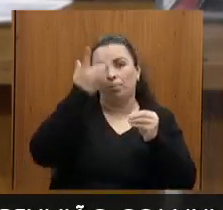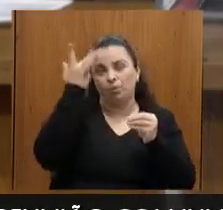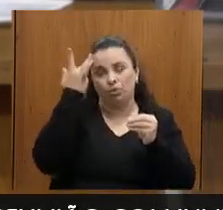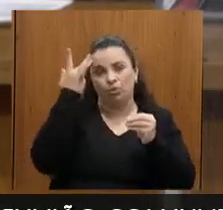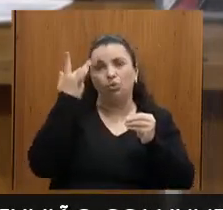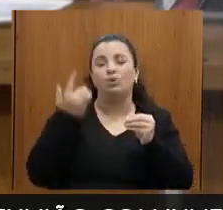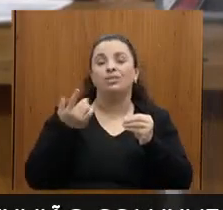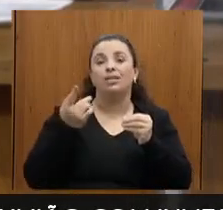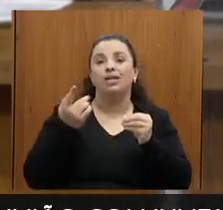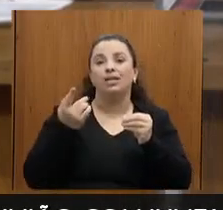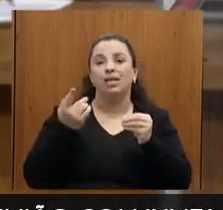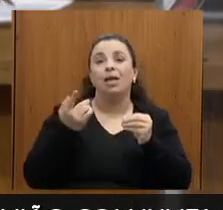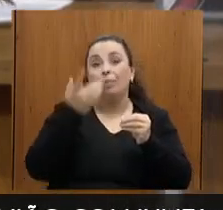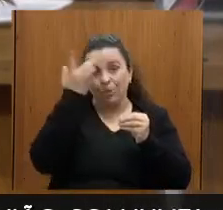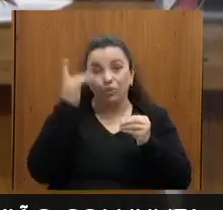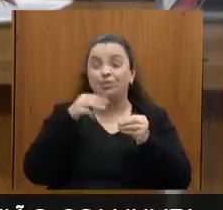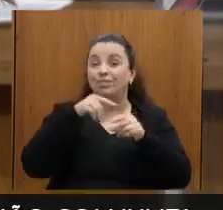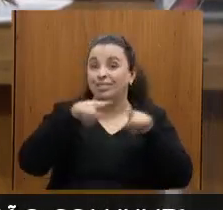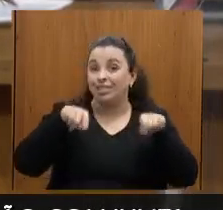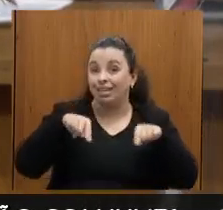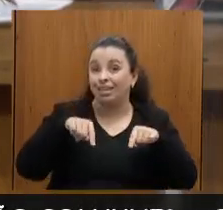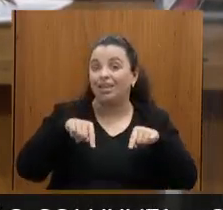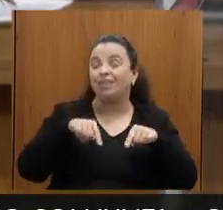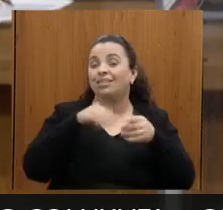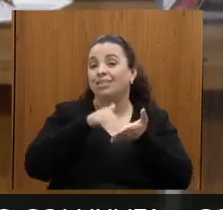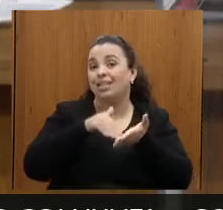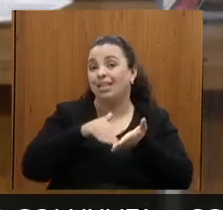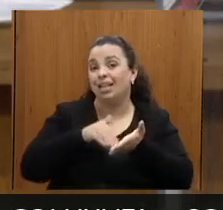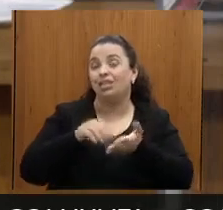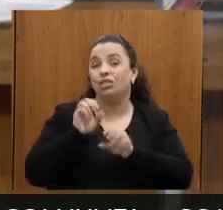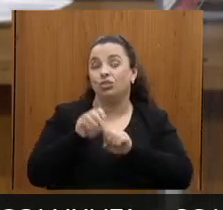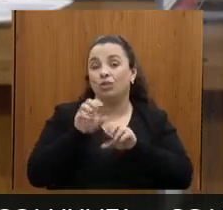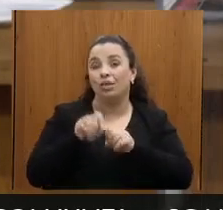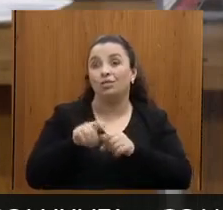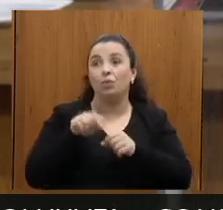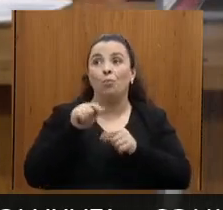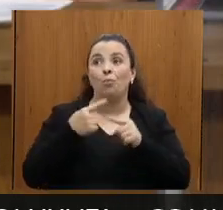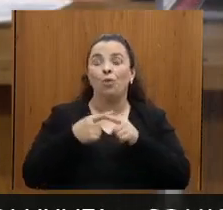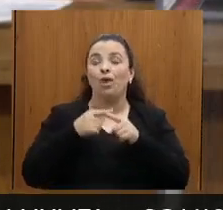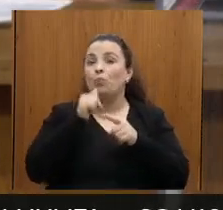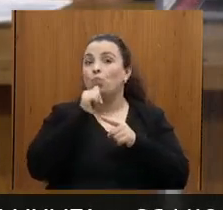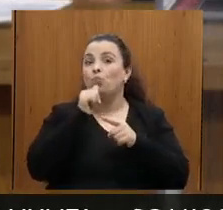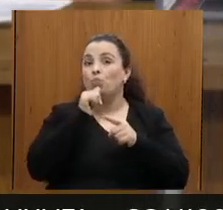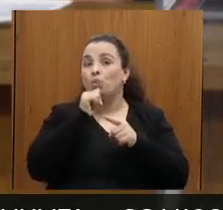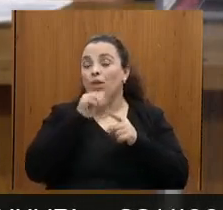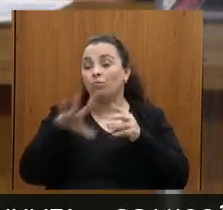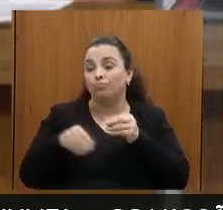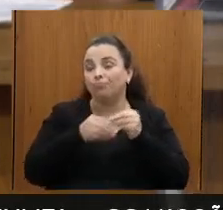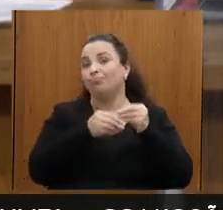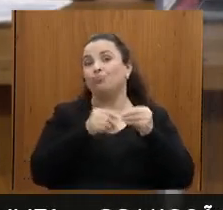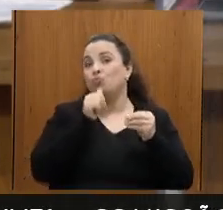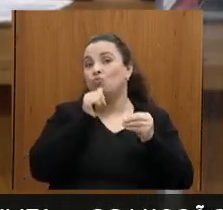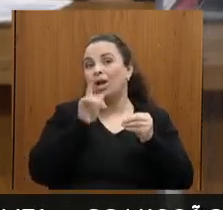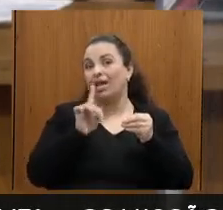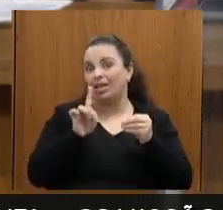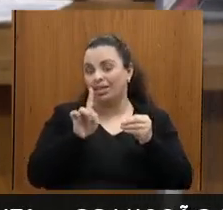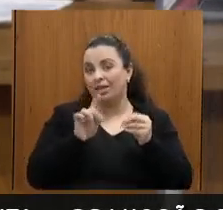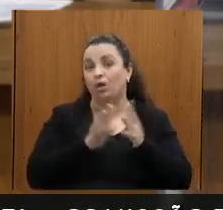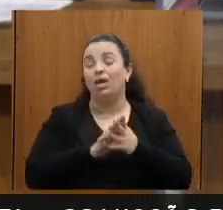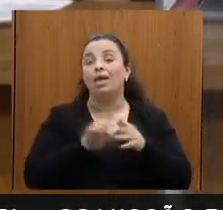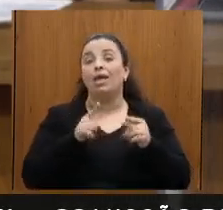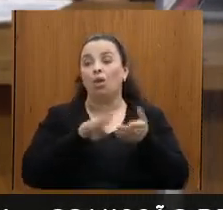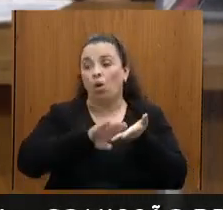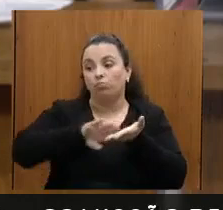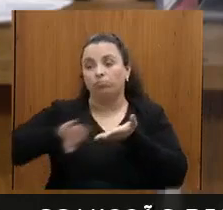Educação, porque era um processo que não haviam sido processados no tempo. Então, nós não podemos excluir pessoas que